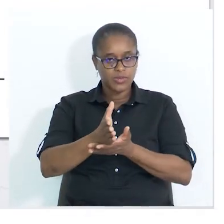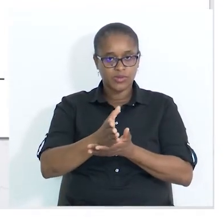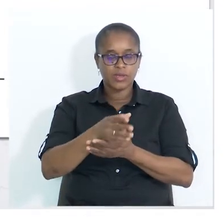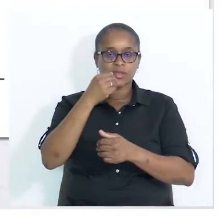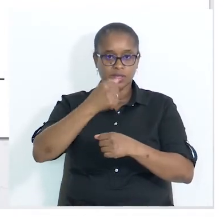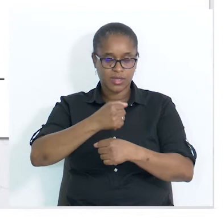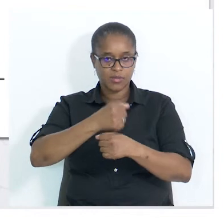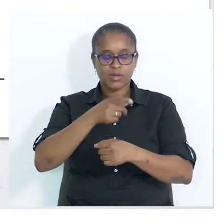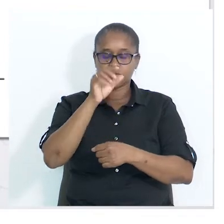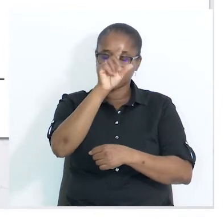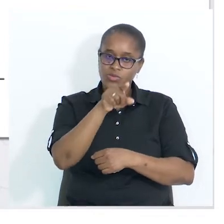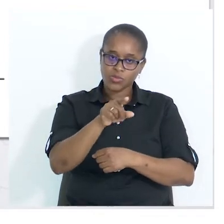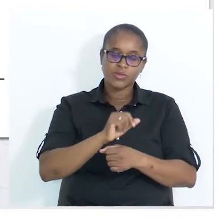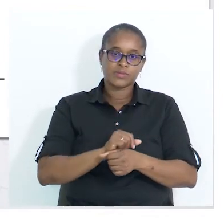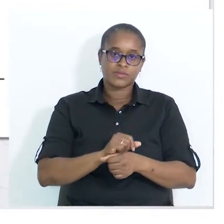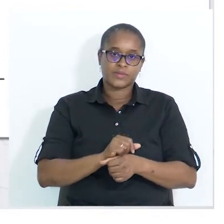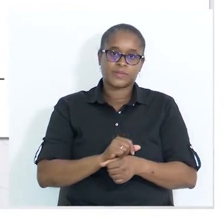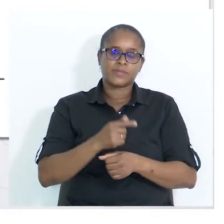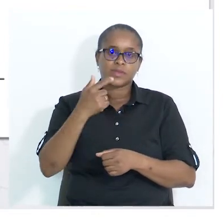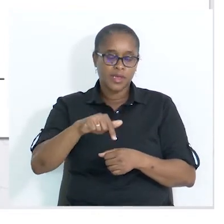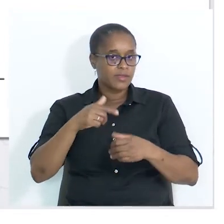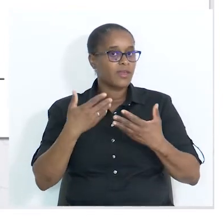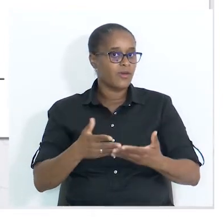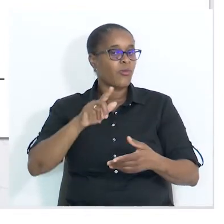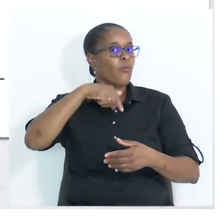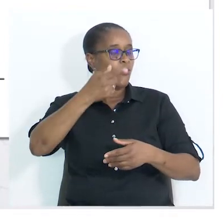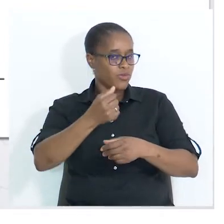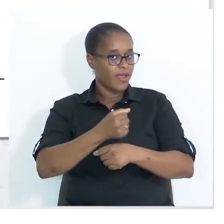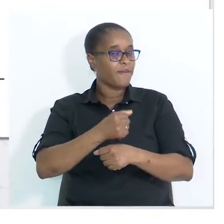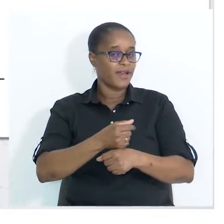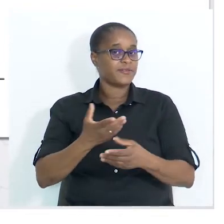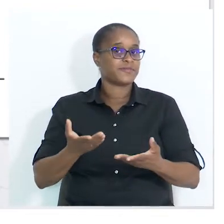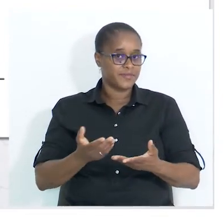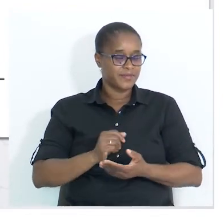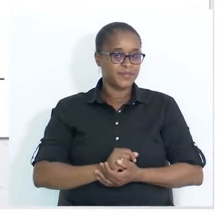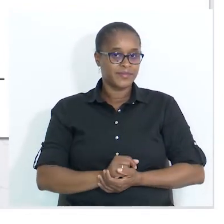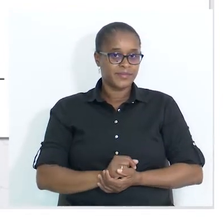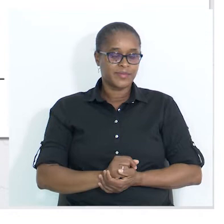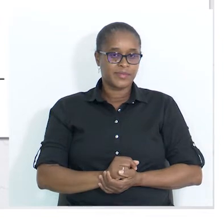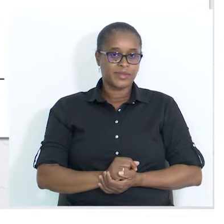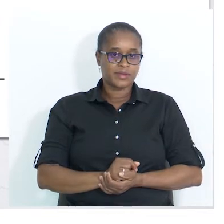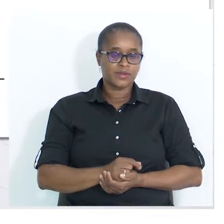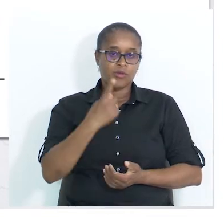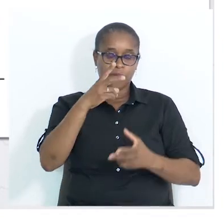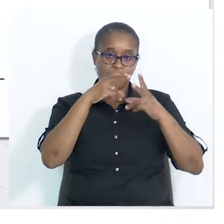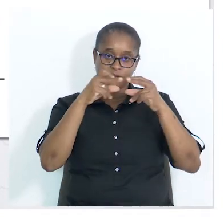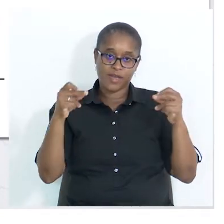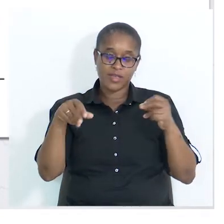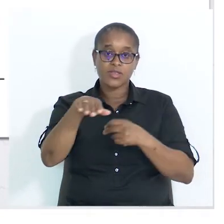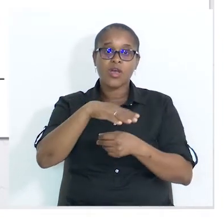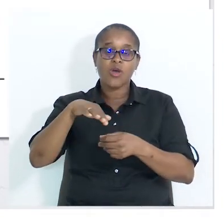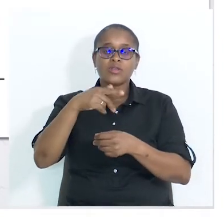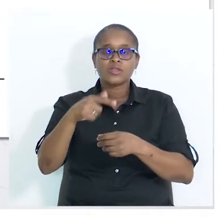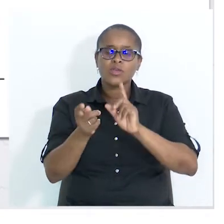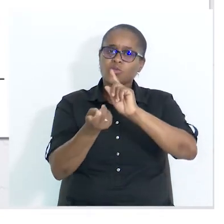Continuando a tua exercitação, tens agora um outro trabalho que é uma frase onde